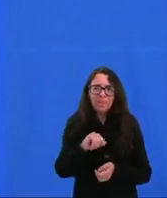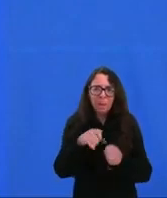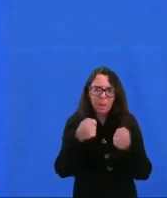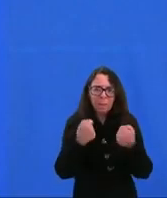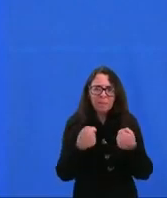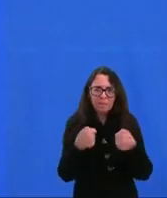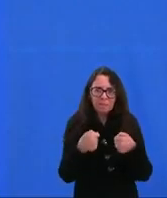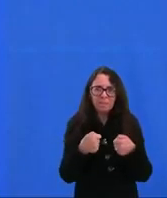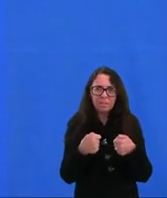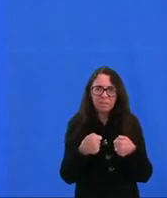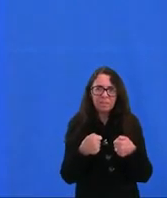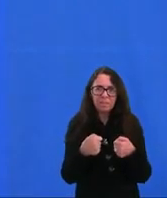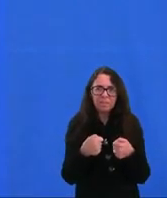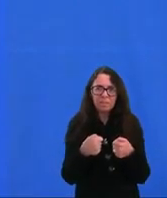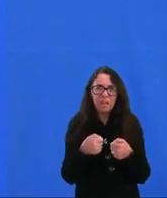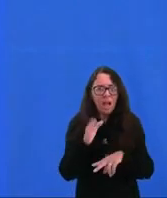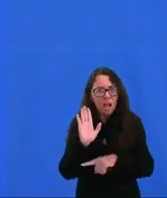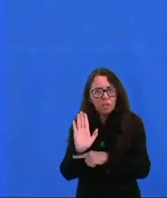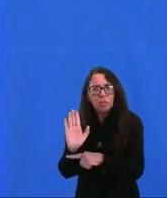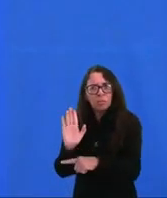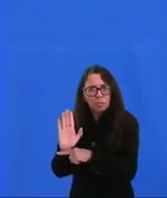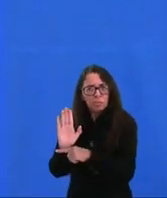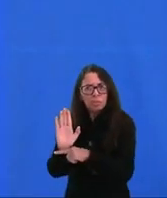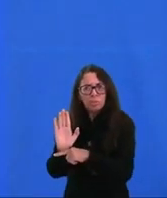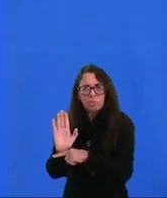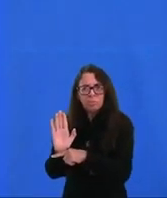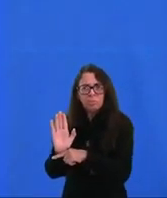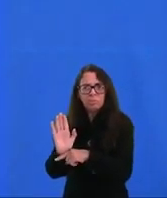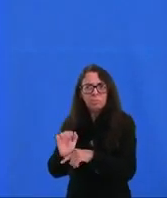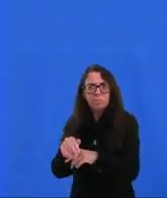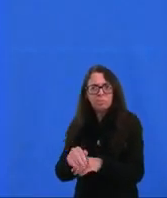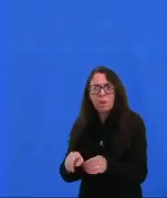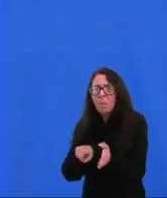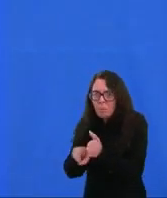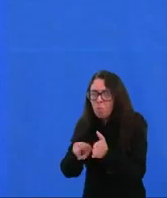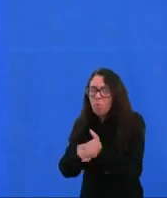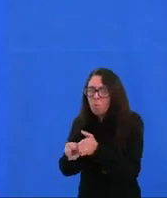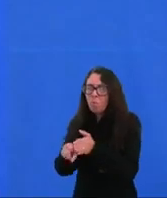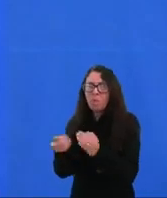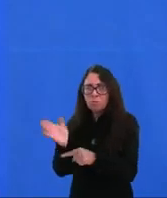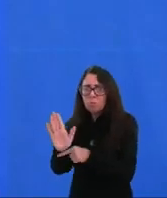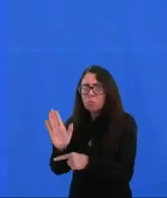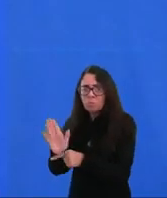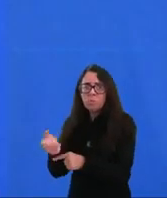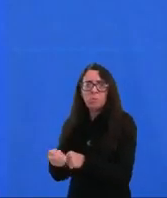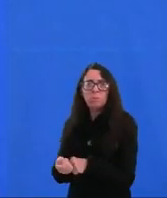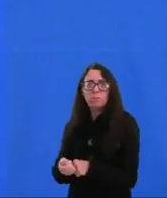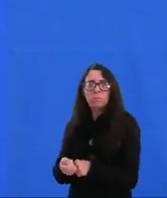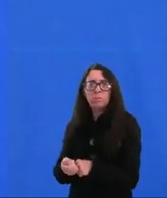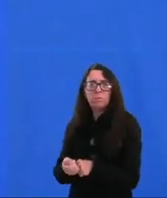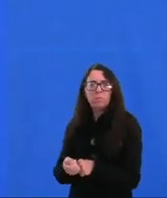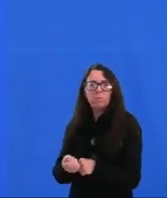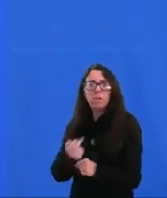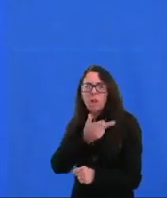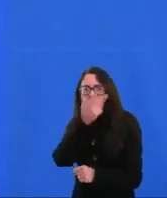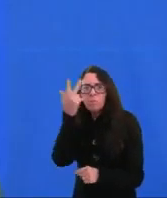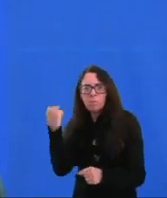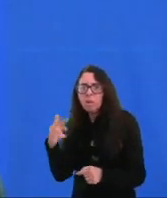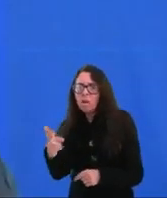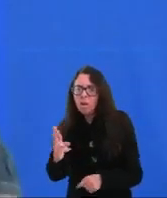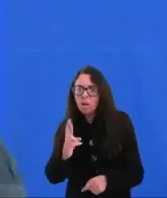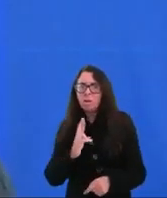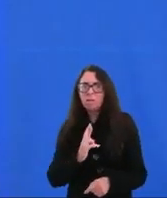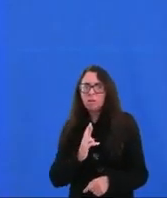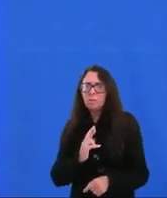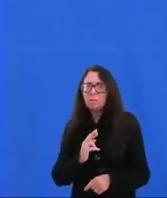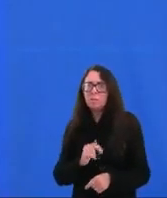Nós vamos dever. Então eu não me arrisco a dizer que eu, pelo menos, não me